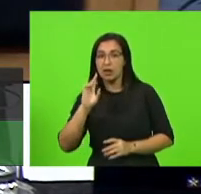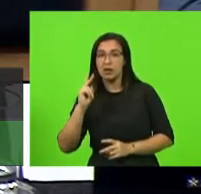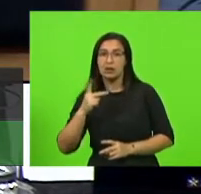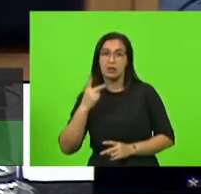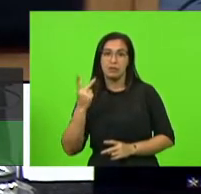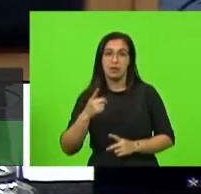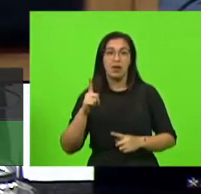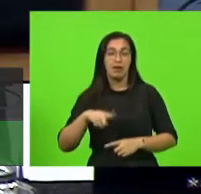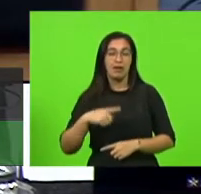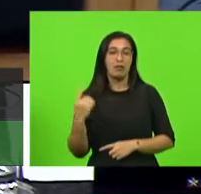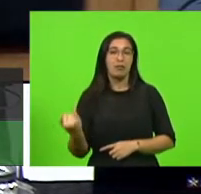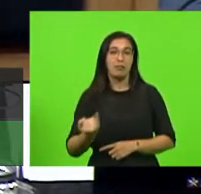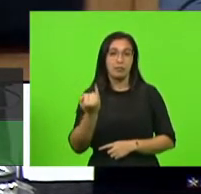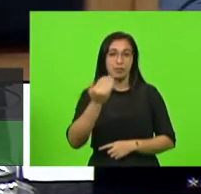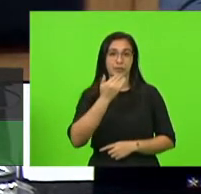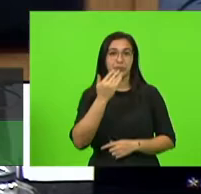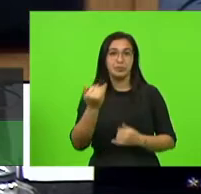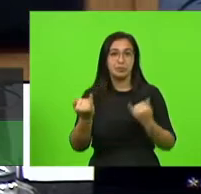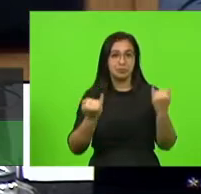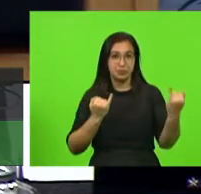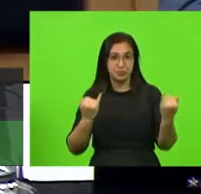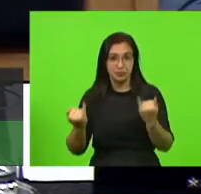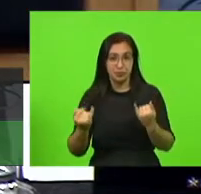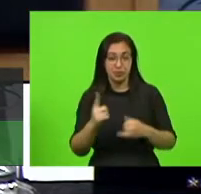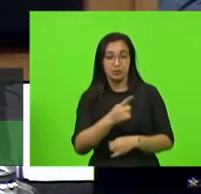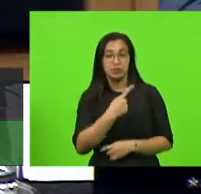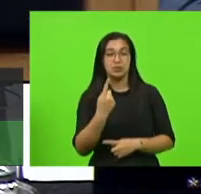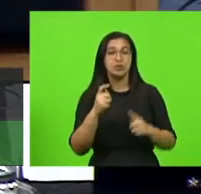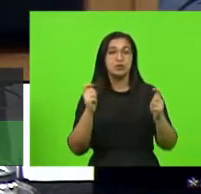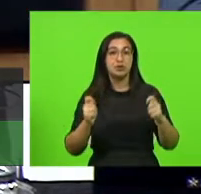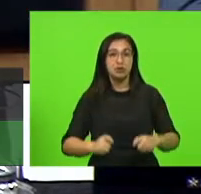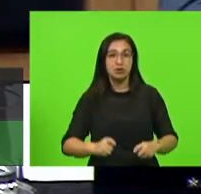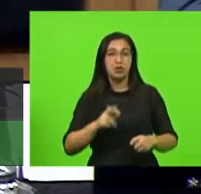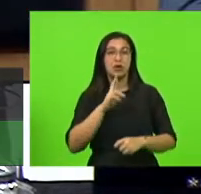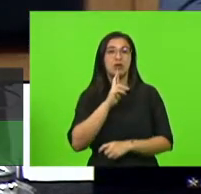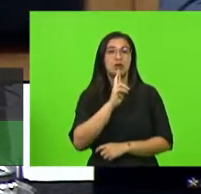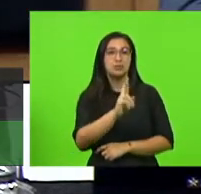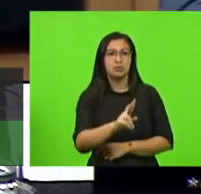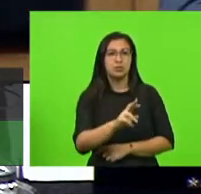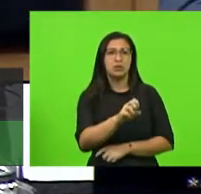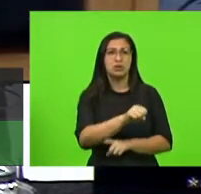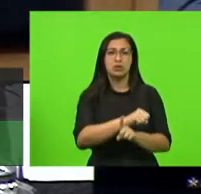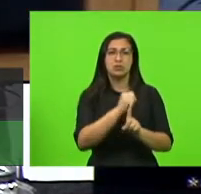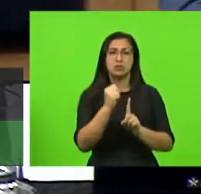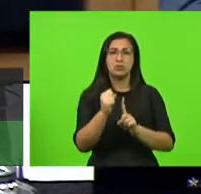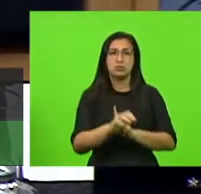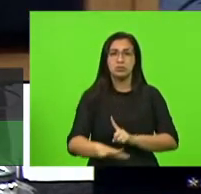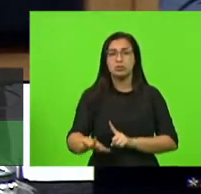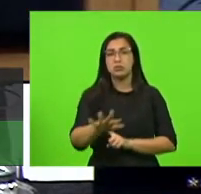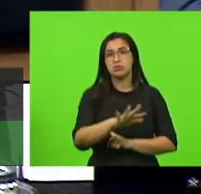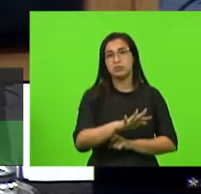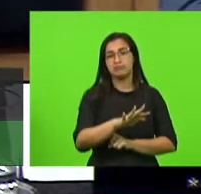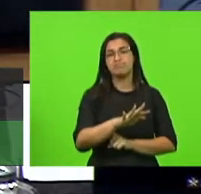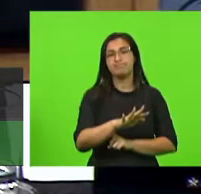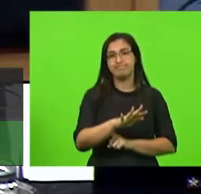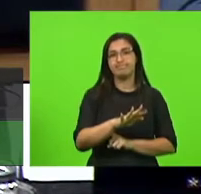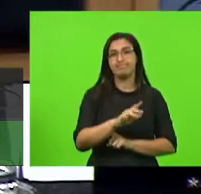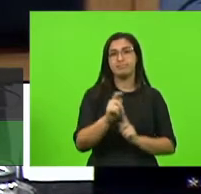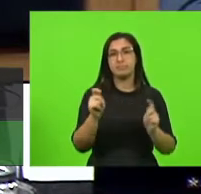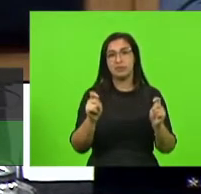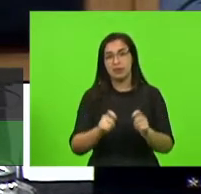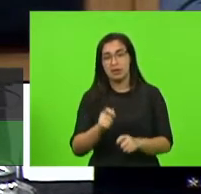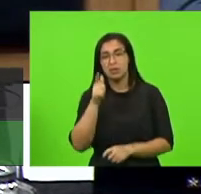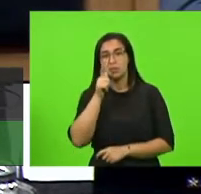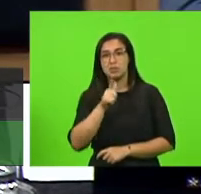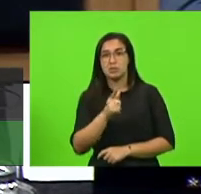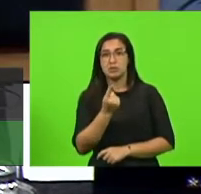é importante esse pedido de informação, para que a gente possa dar respaldo para a sociedade e a gente possa conseguir realmente esse recurso,